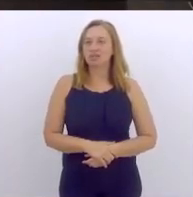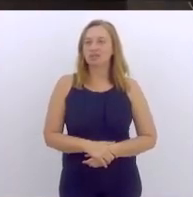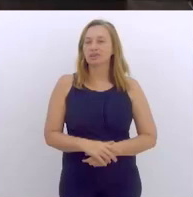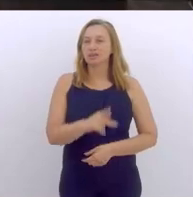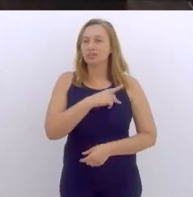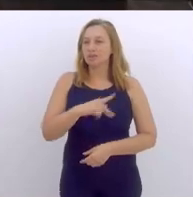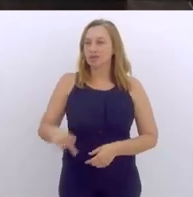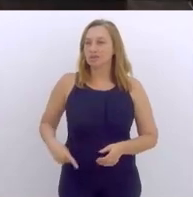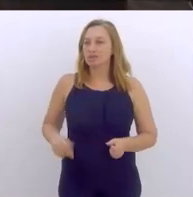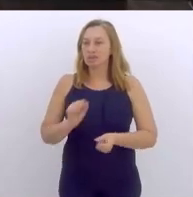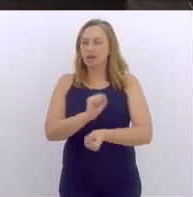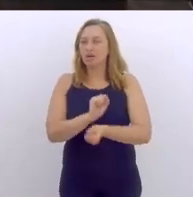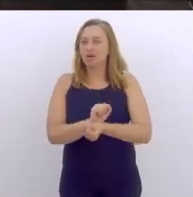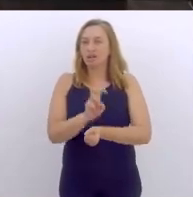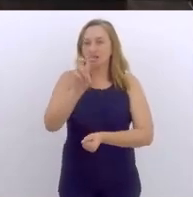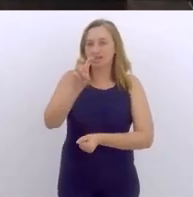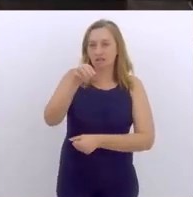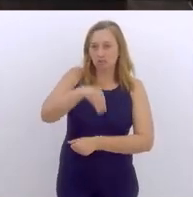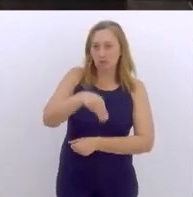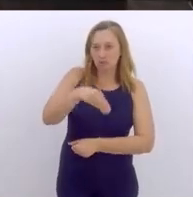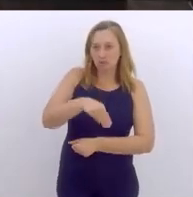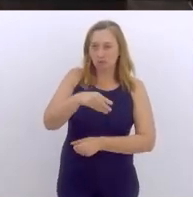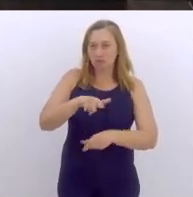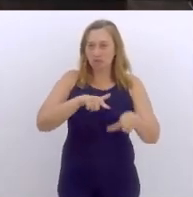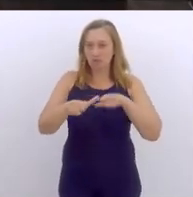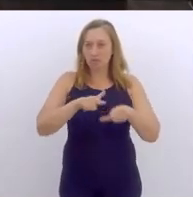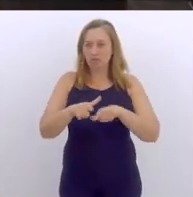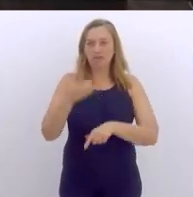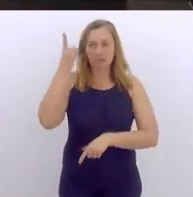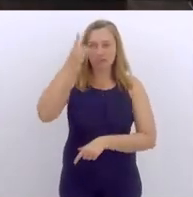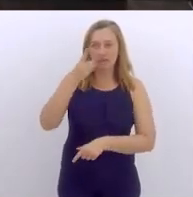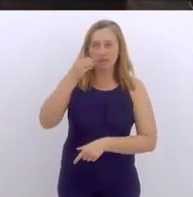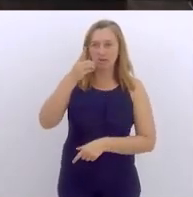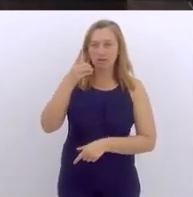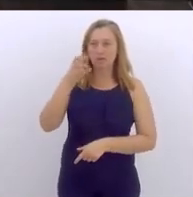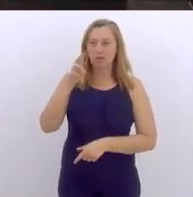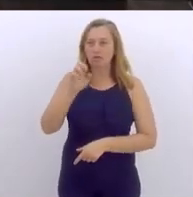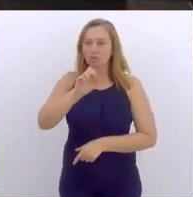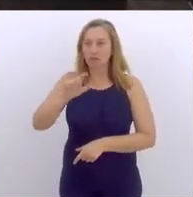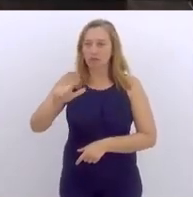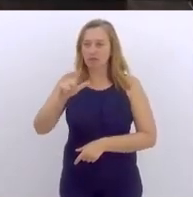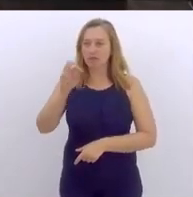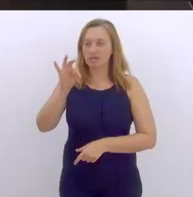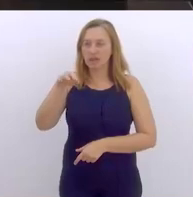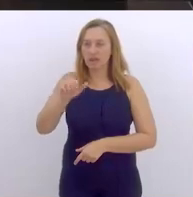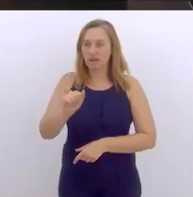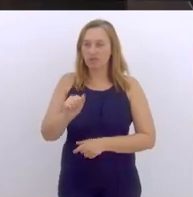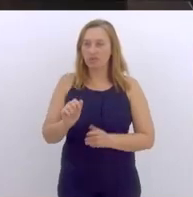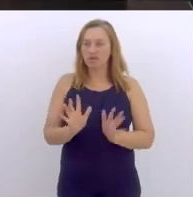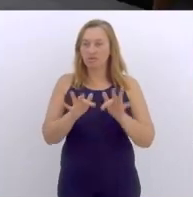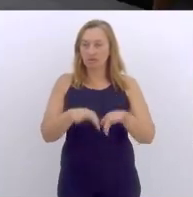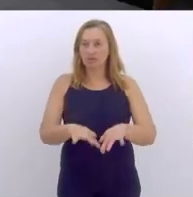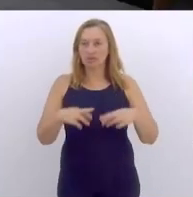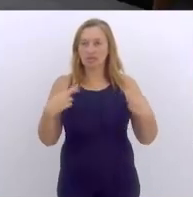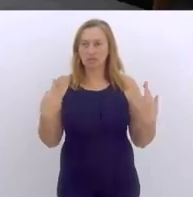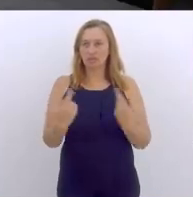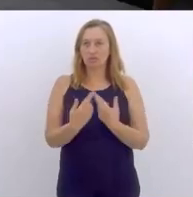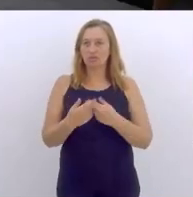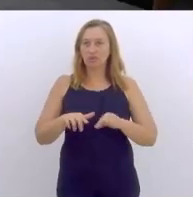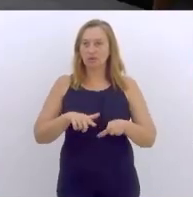Presidência suspende os trabalhos por 5 minutos. Deputado Coronel Salema. Está suspenso os trabalhos.